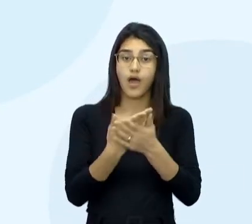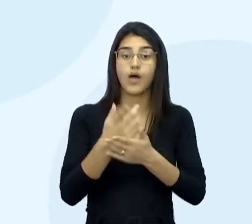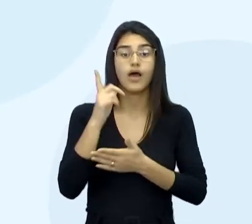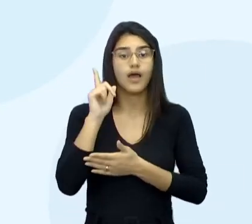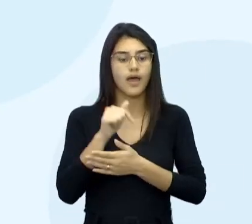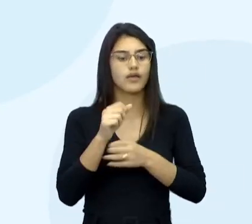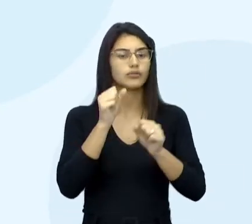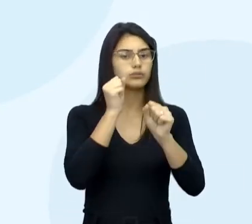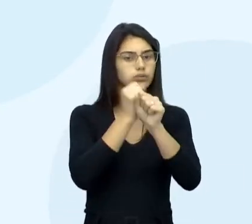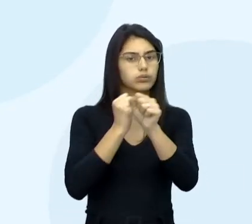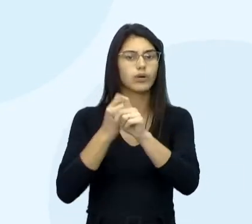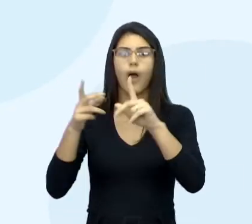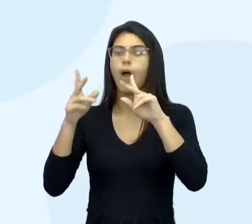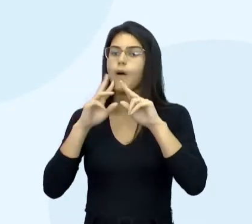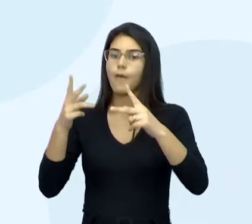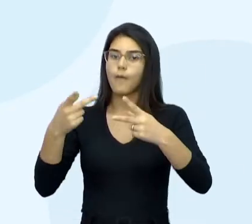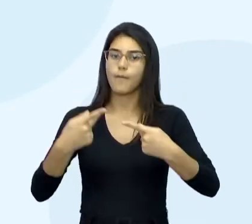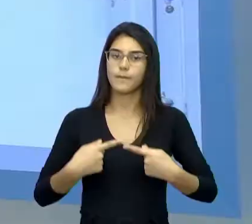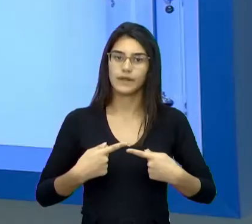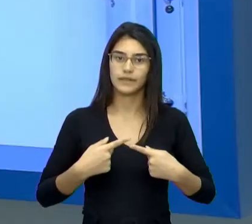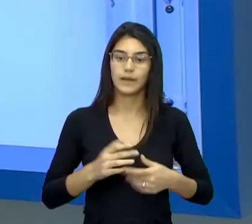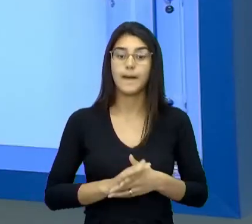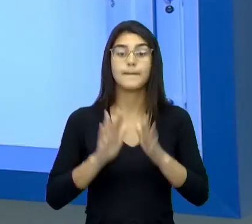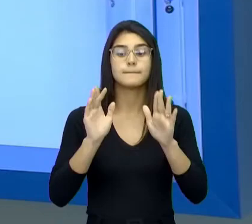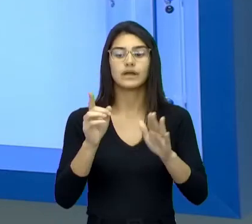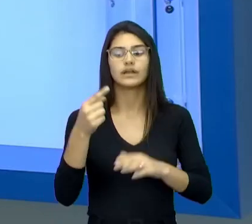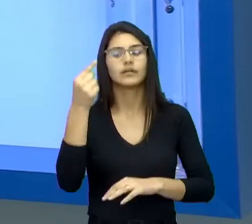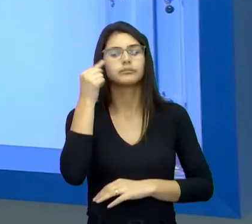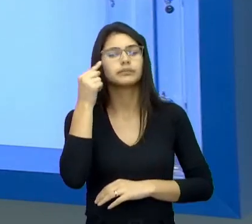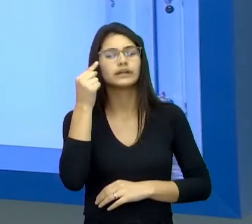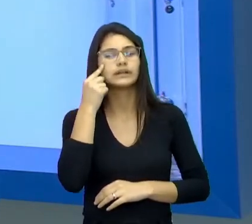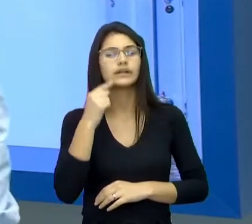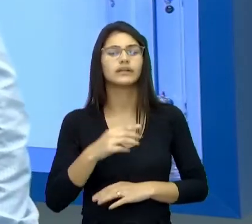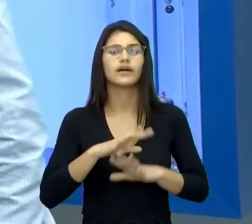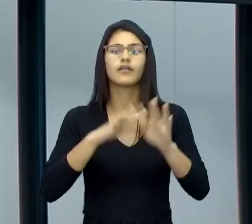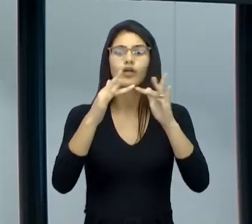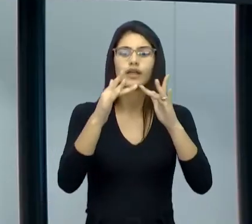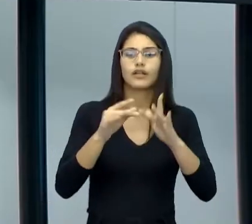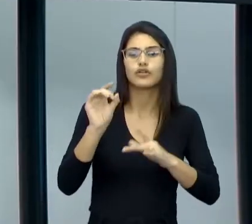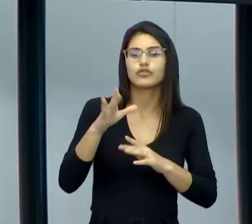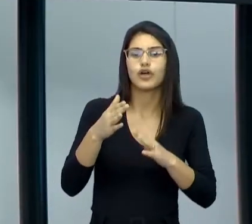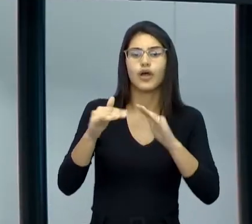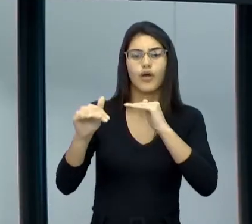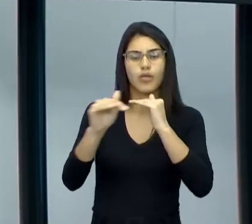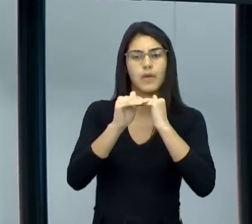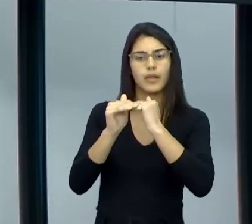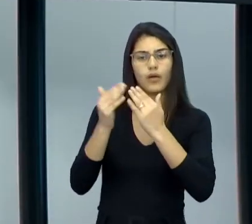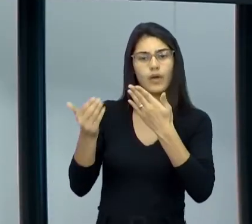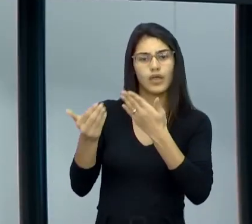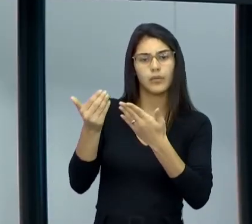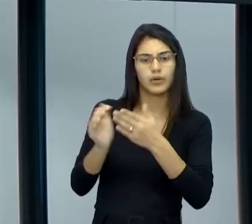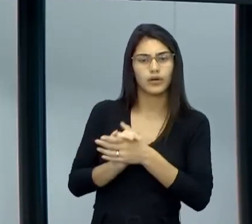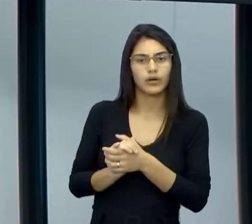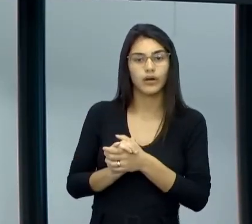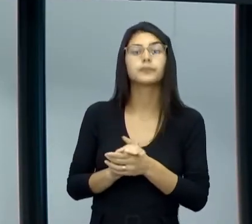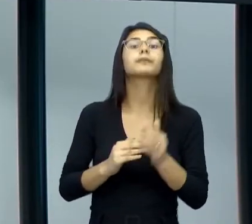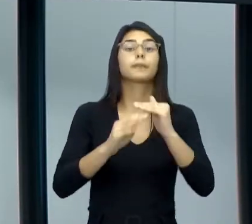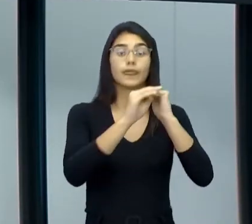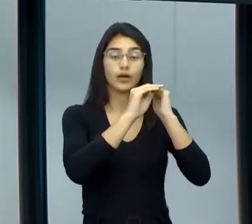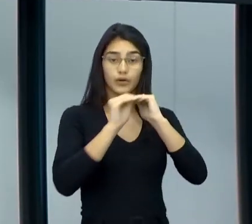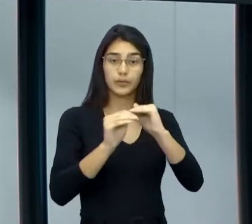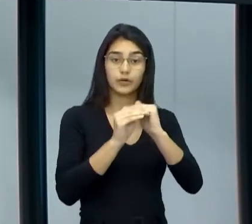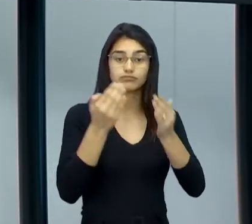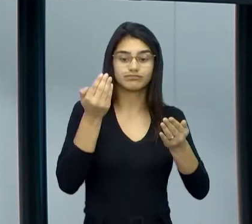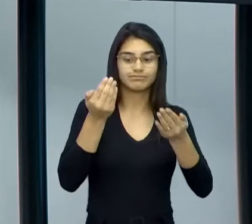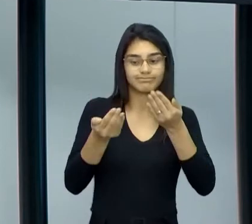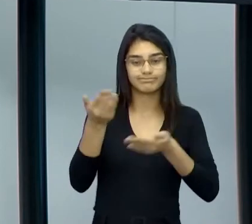de construções humanas, mas eu estava pensando que estava ligado só à dinâmica e equilíbrio. Ela está ligada à dinâmica e equilíbrio,